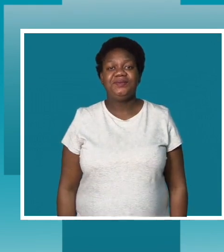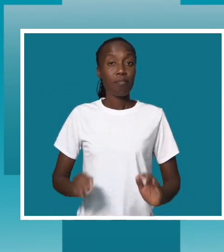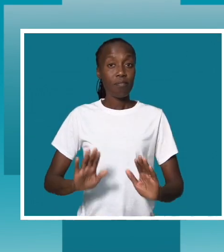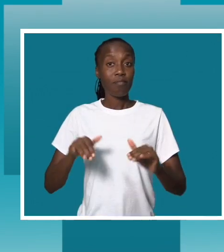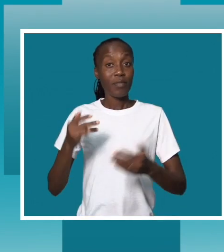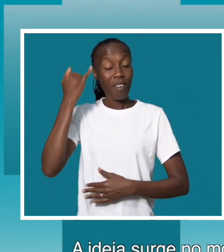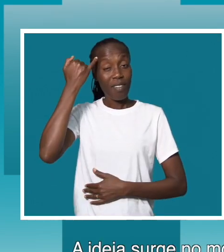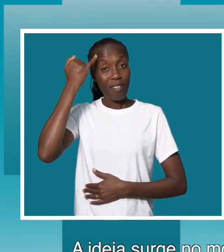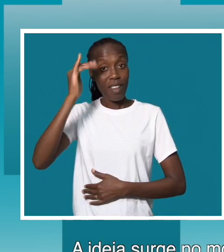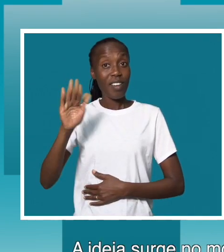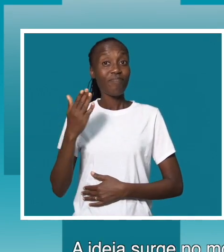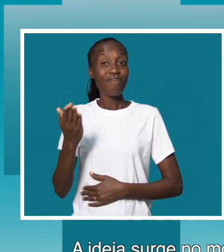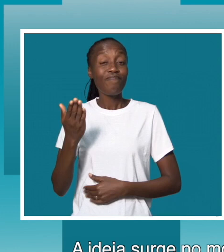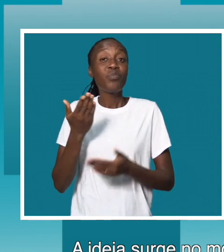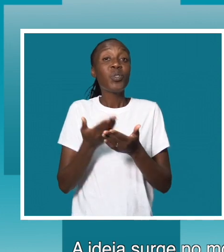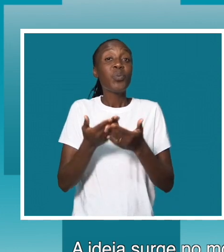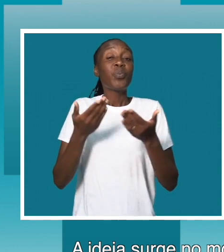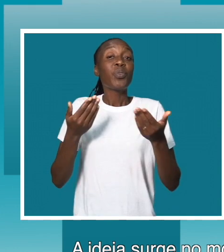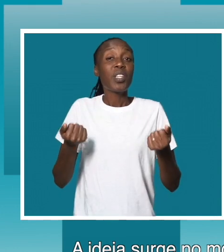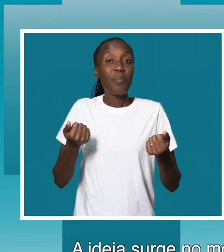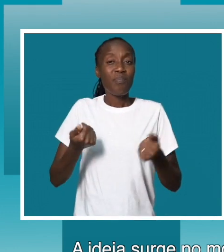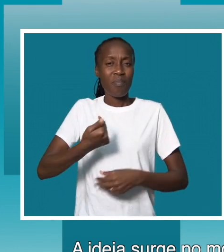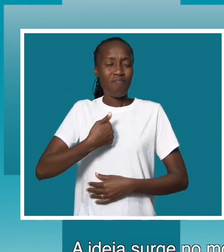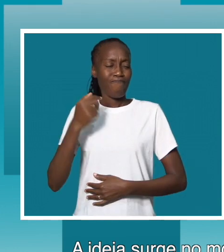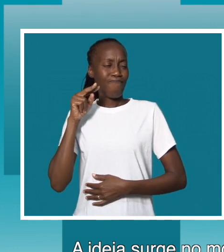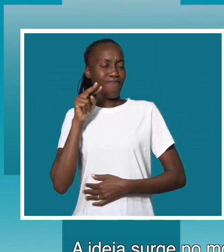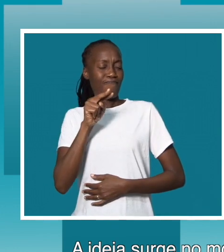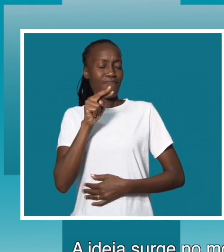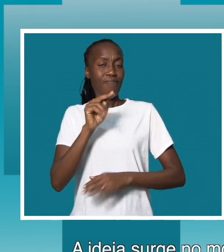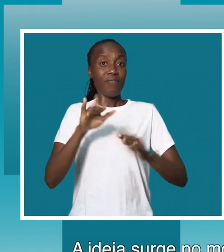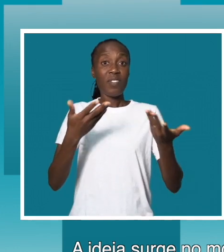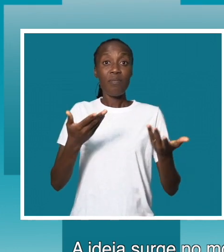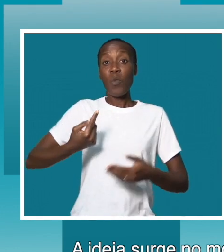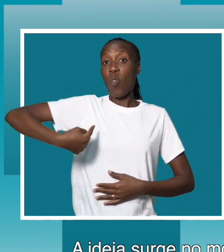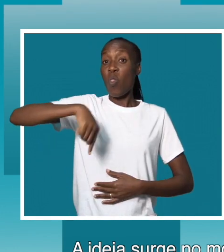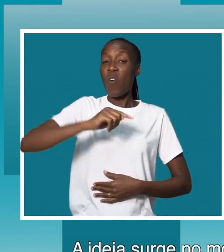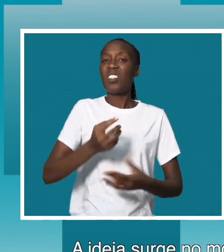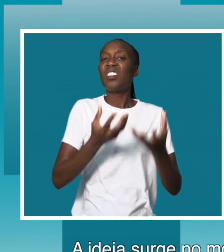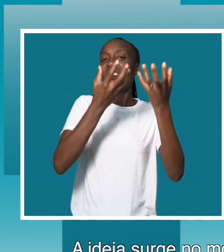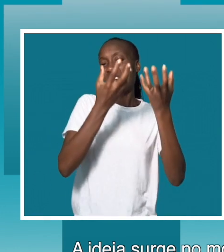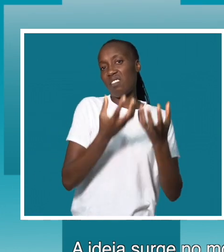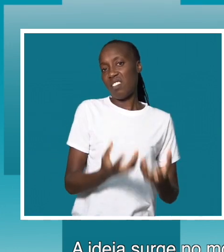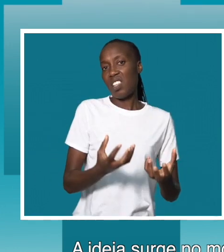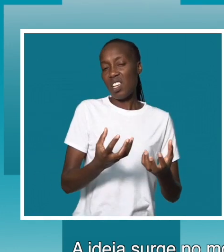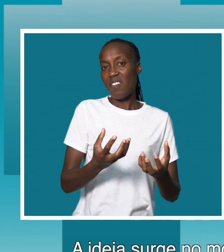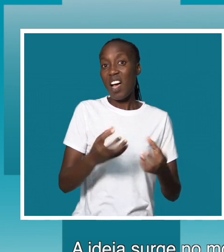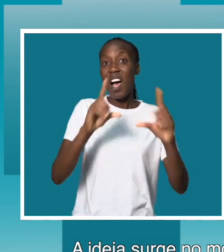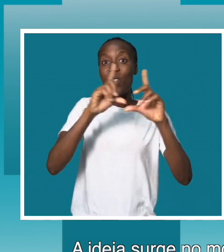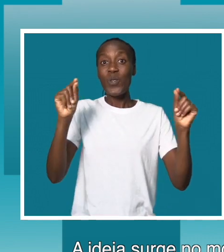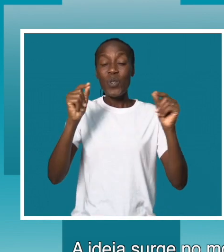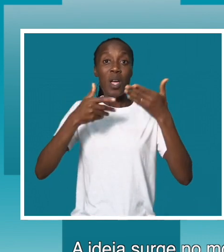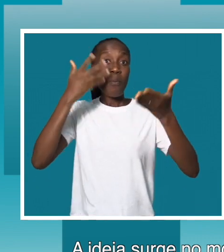ideia. A ideia surge no momento que eu notei que nós tínhamos muita falta